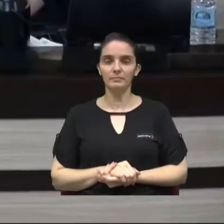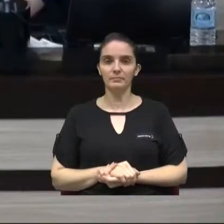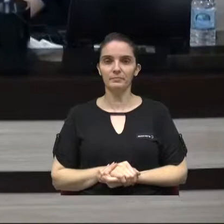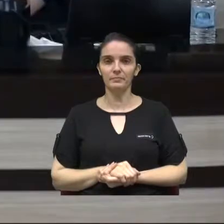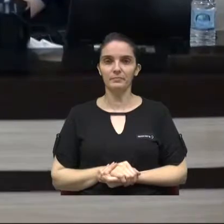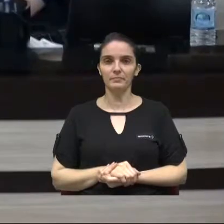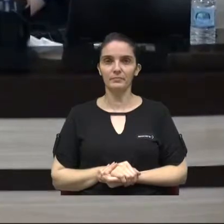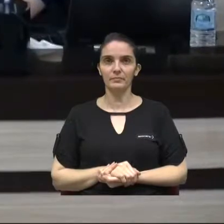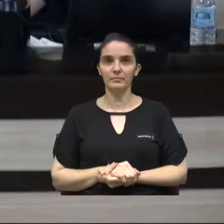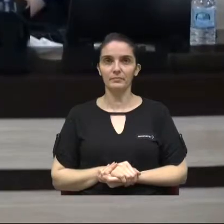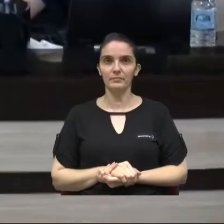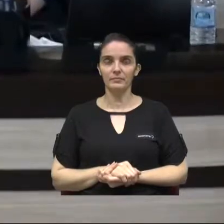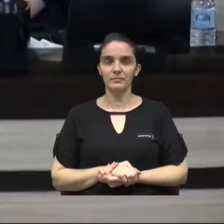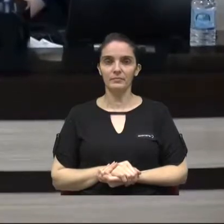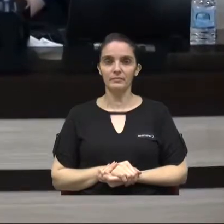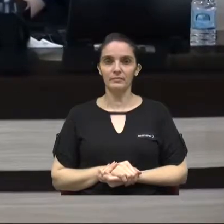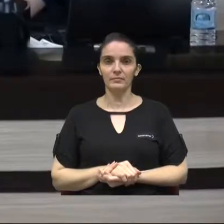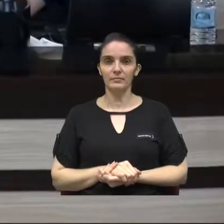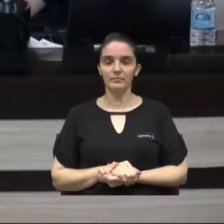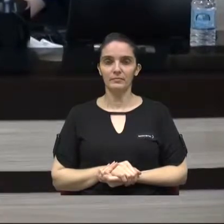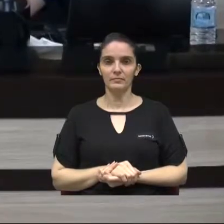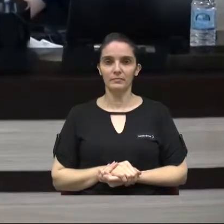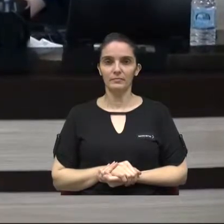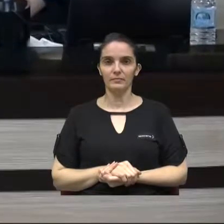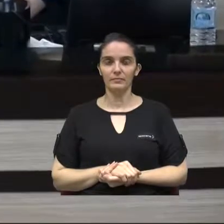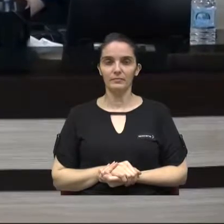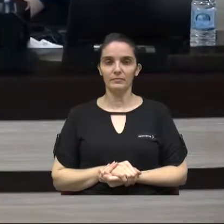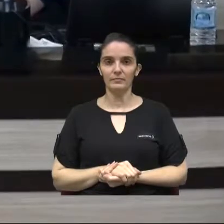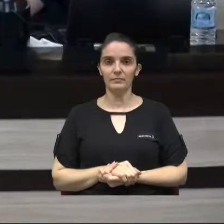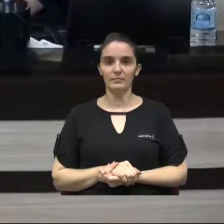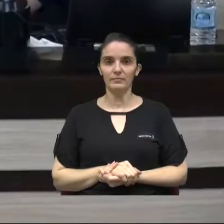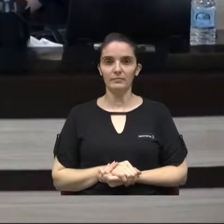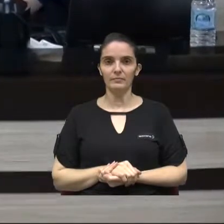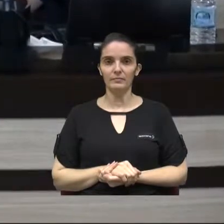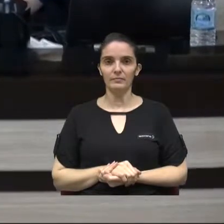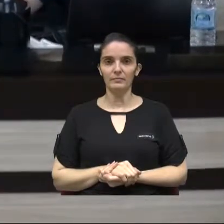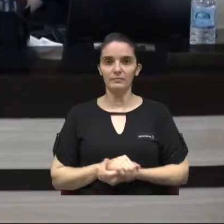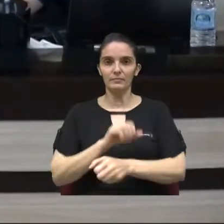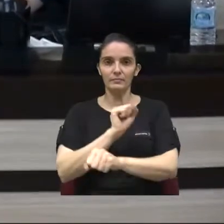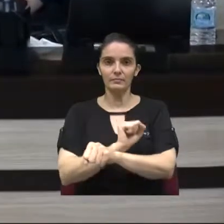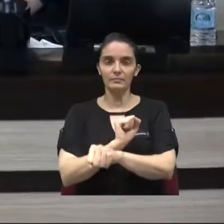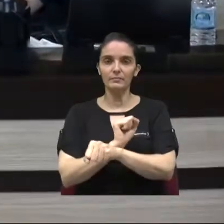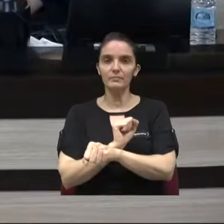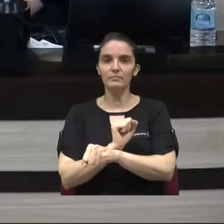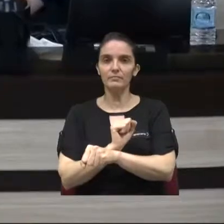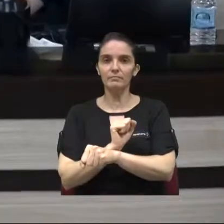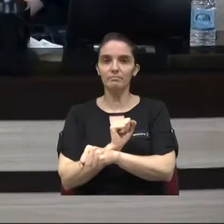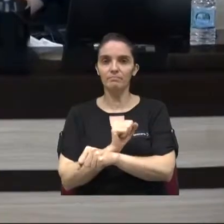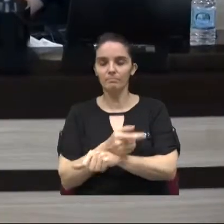A matéria para ser lida, senhor presidente. Pois não? Um minuto só que estamos localizando no...